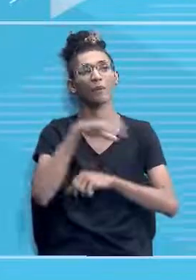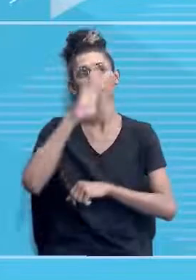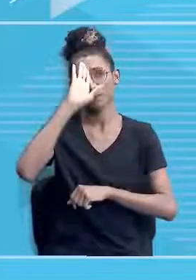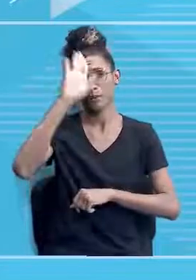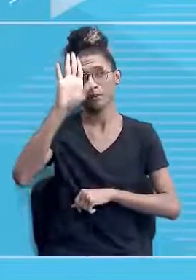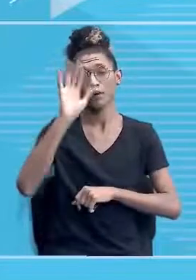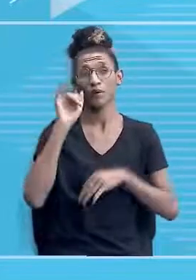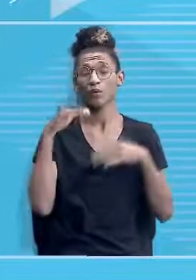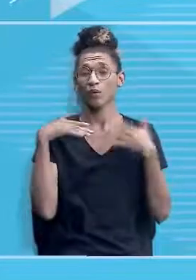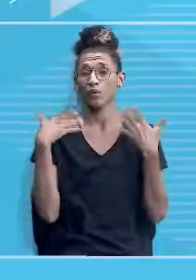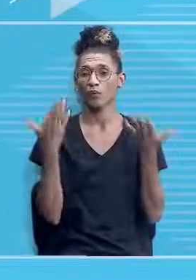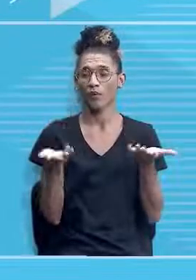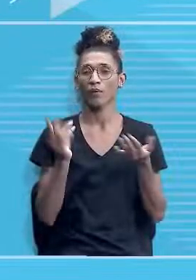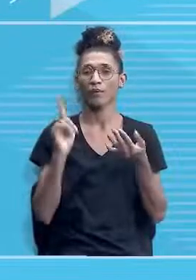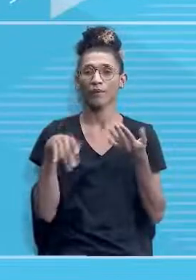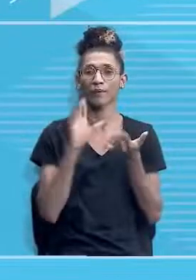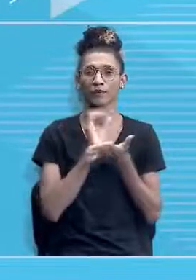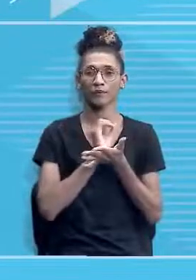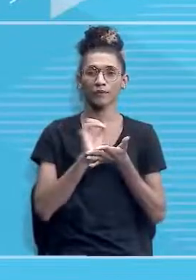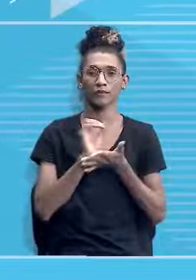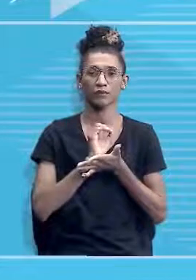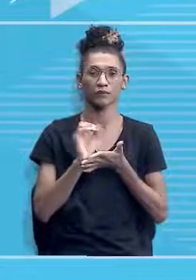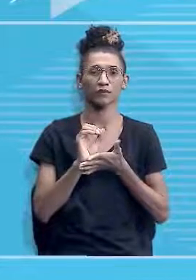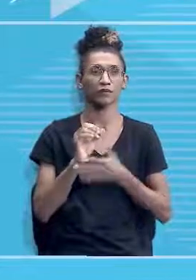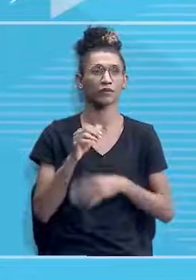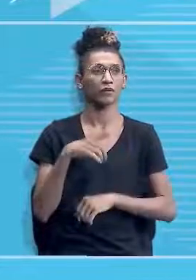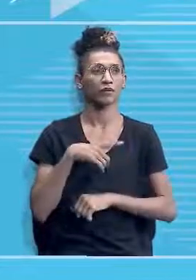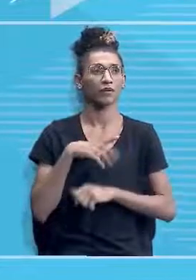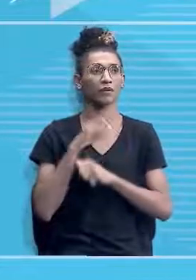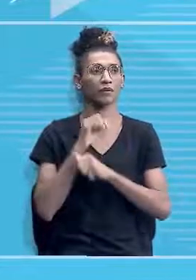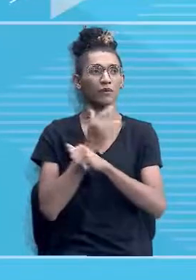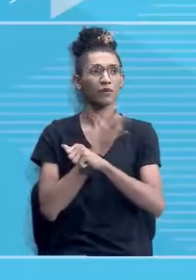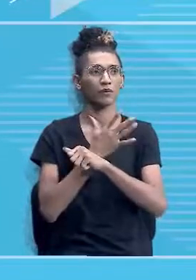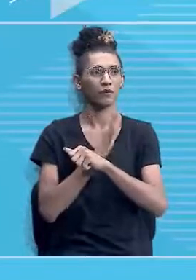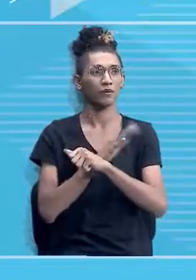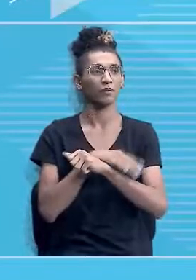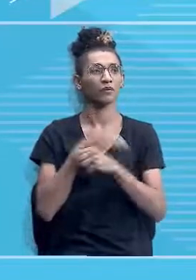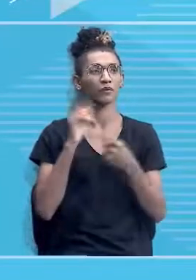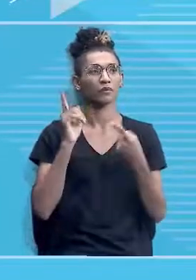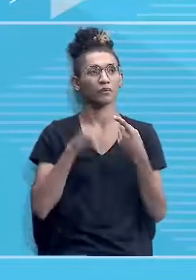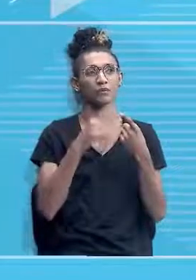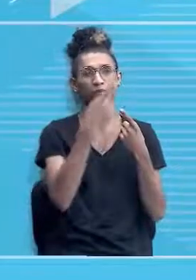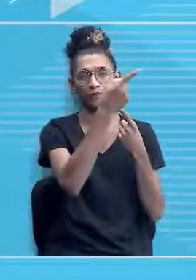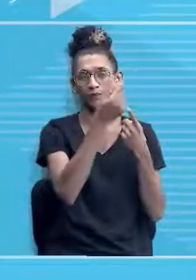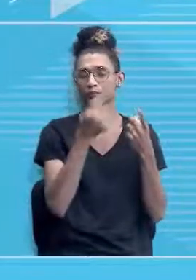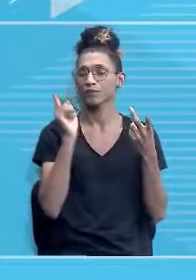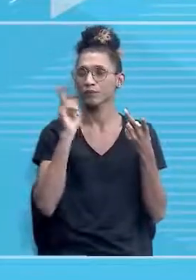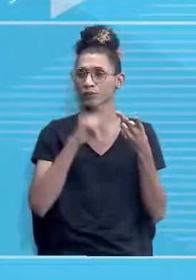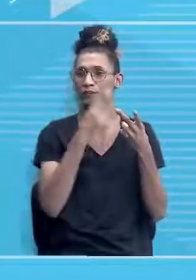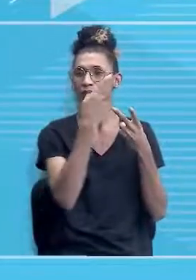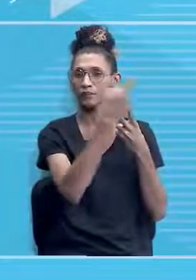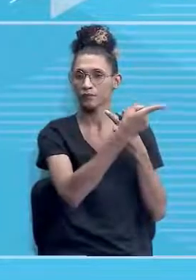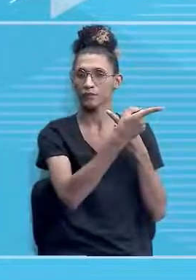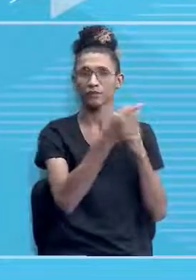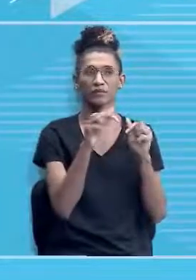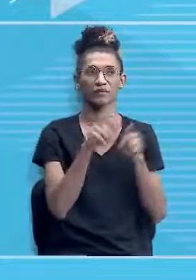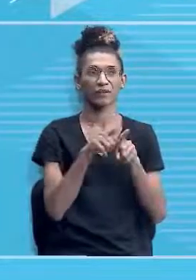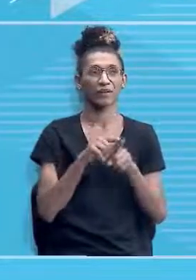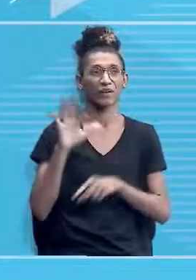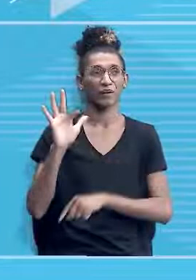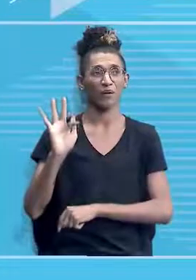principais são essas funções orgânicas viu o ácido sulfônico ácido carboxílico e o fenol